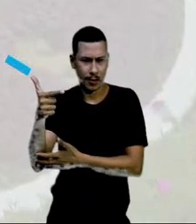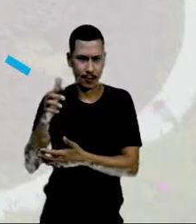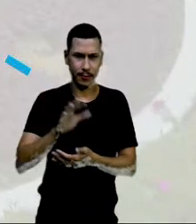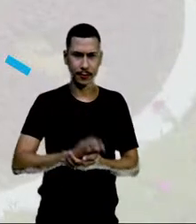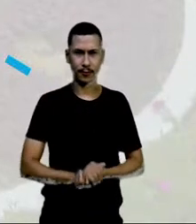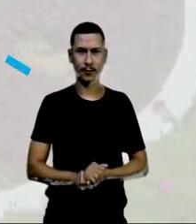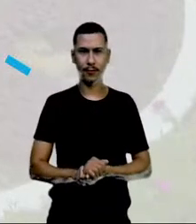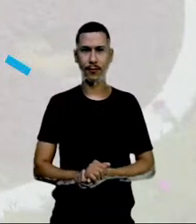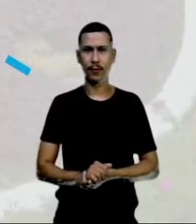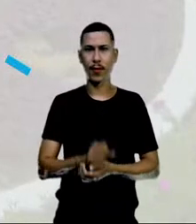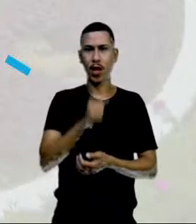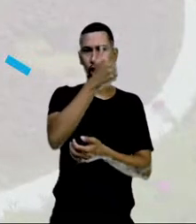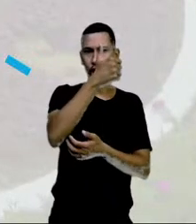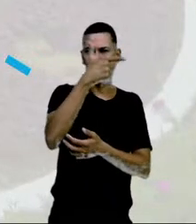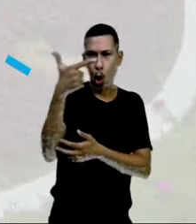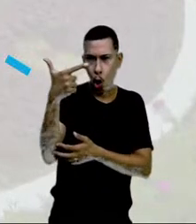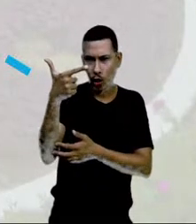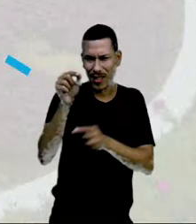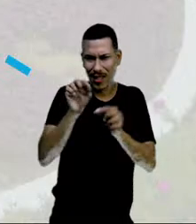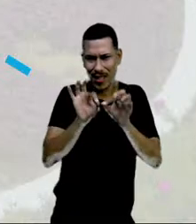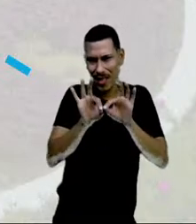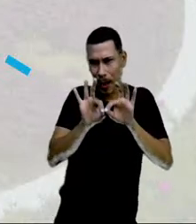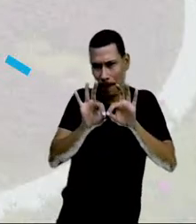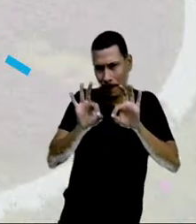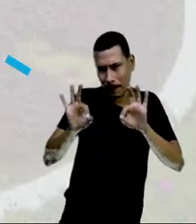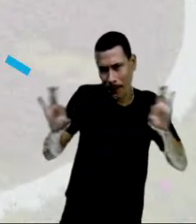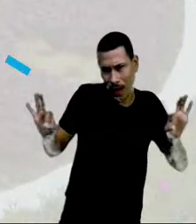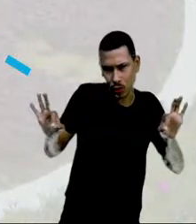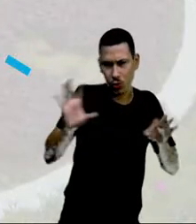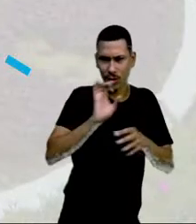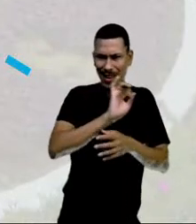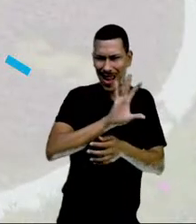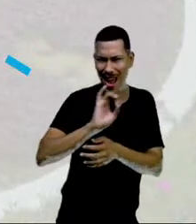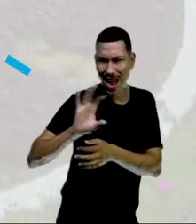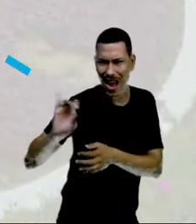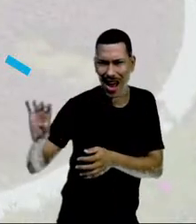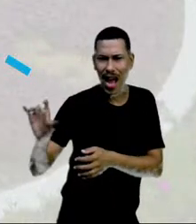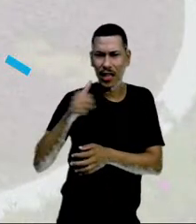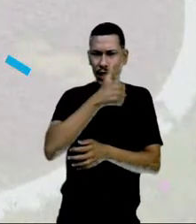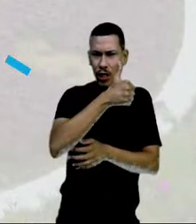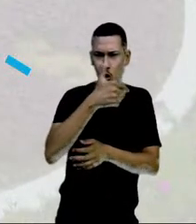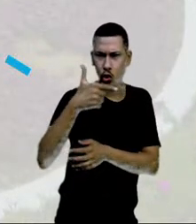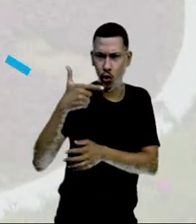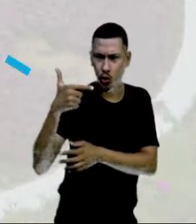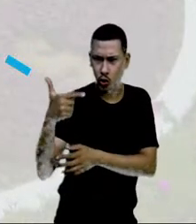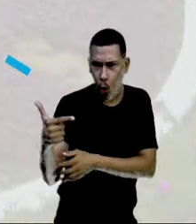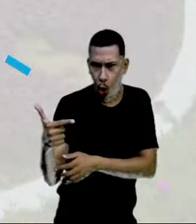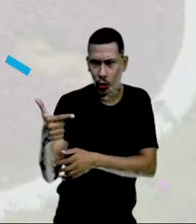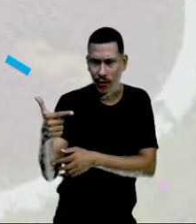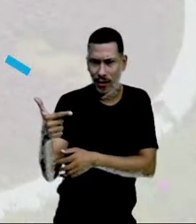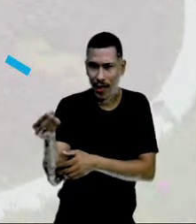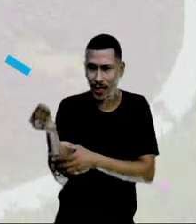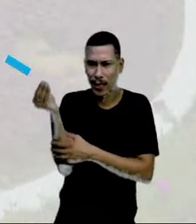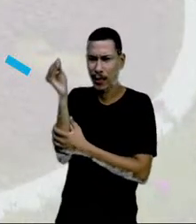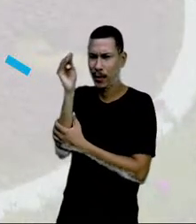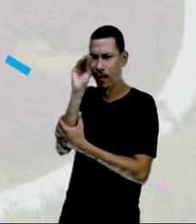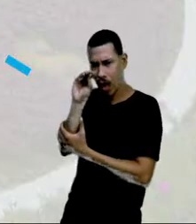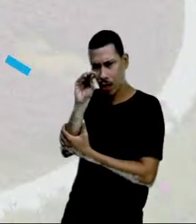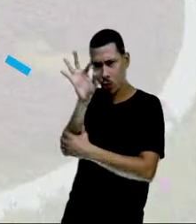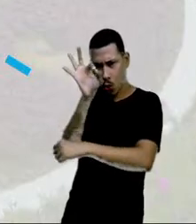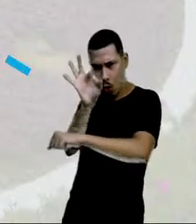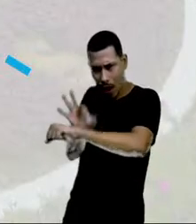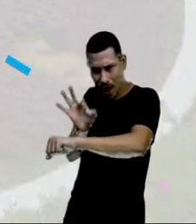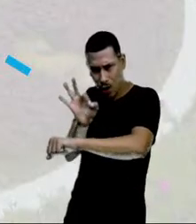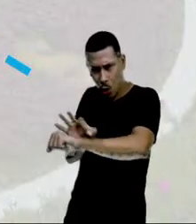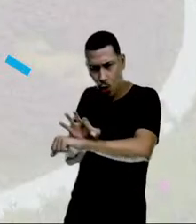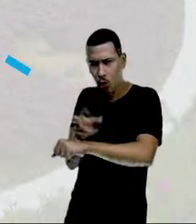12 espaços, tá certo? Cada um desses espaços que fica gerado aqui dentro desse relógio,